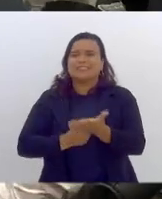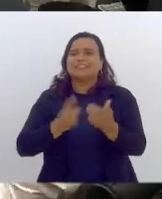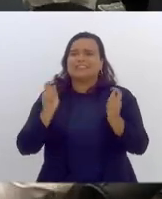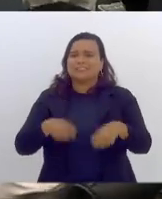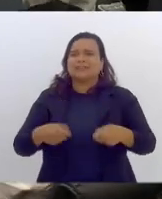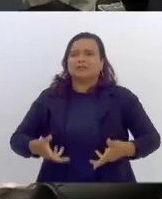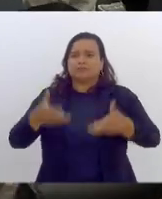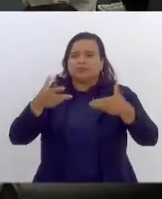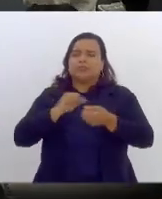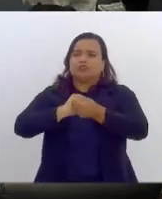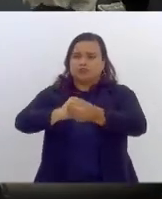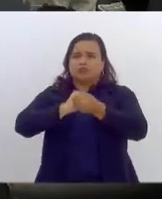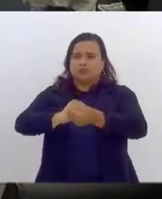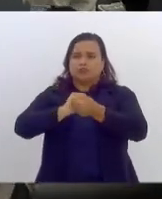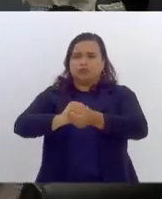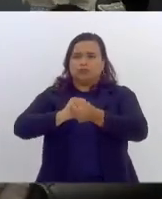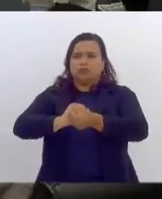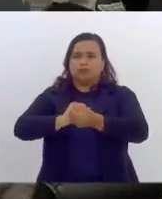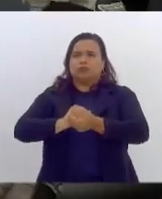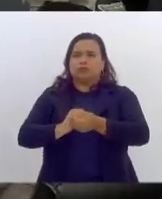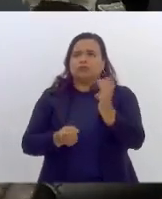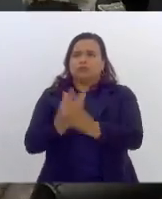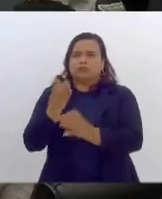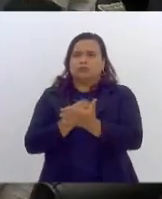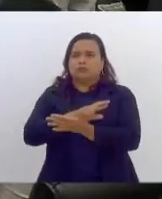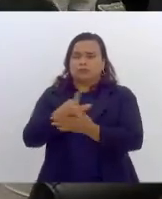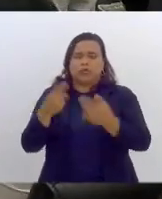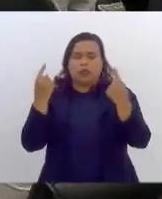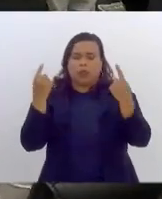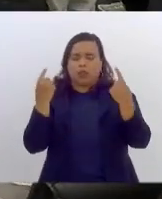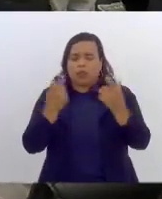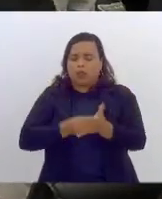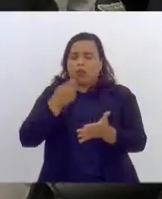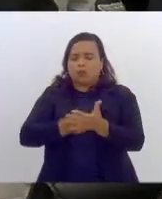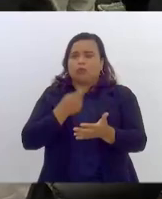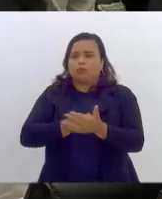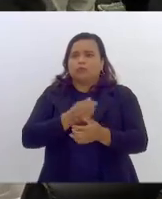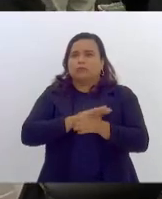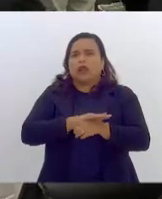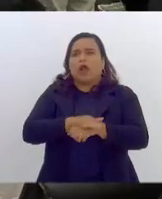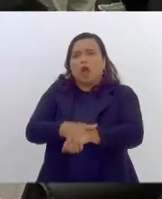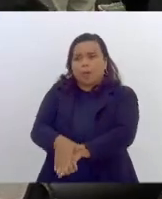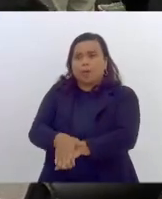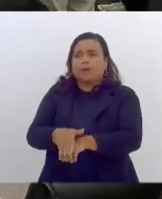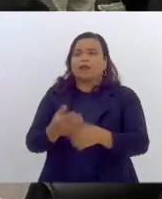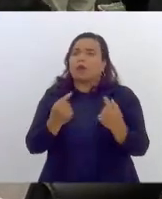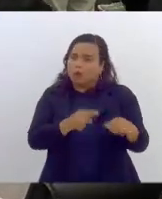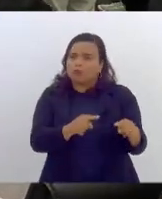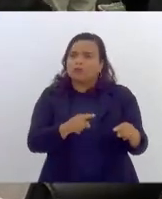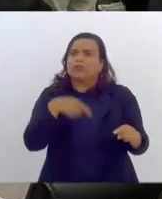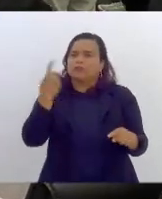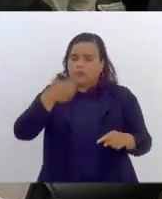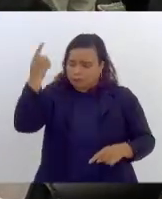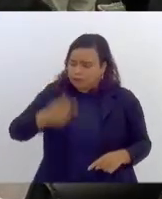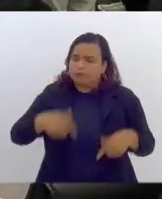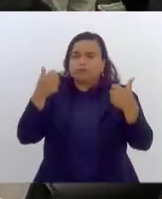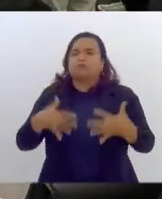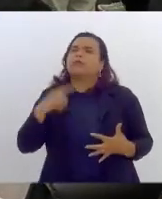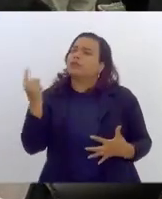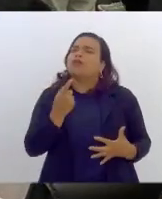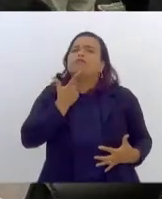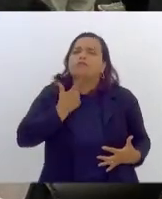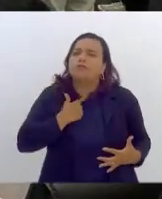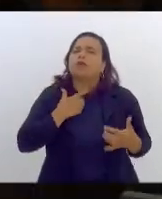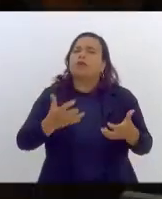de vivermos juntas e lutar contra todo tipo de opressão. Reafirmamos aqui o nosso desejo